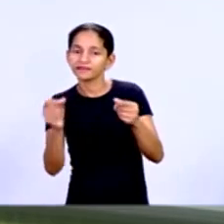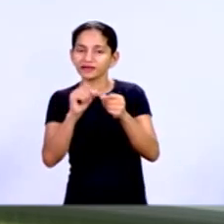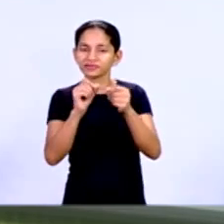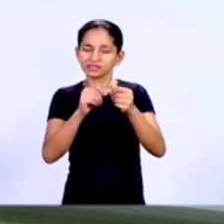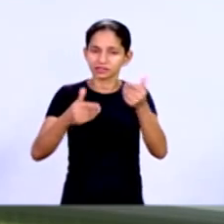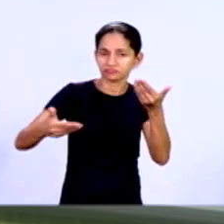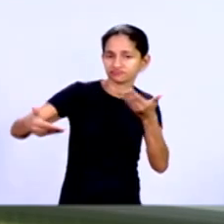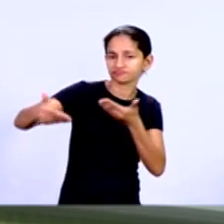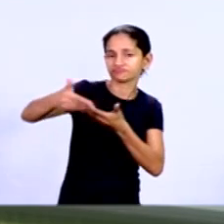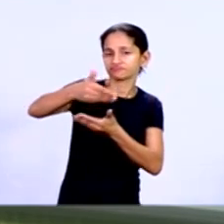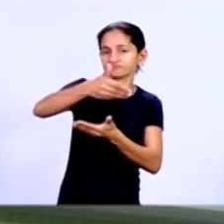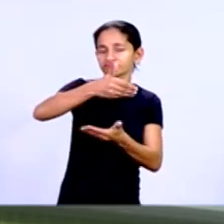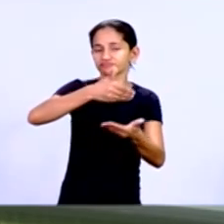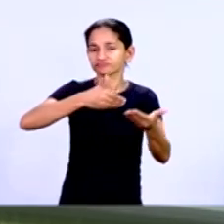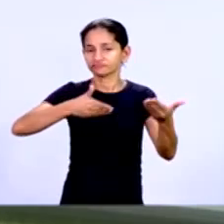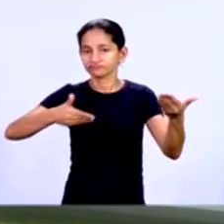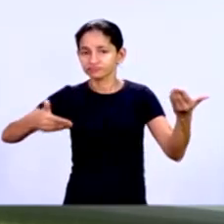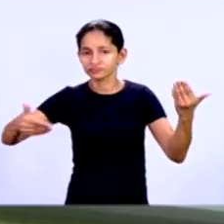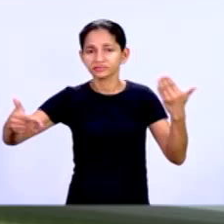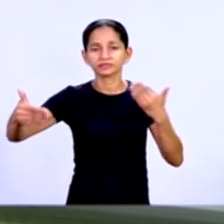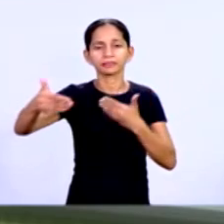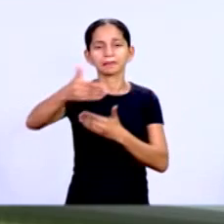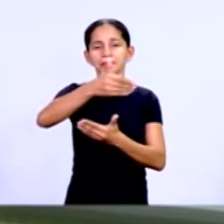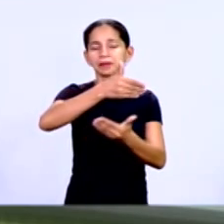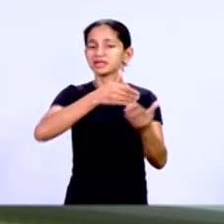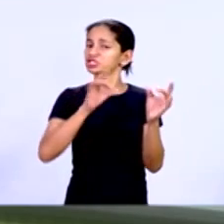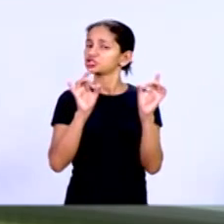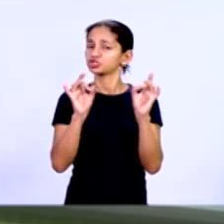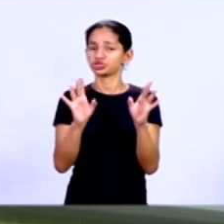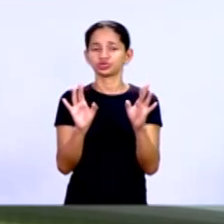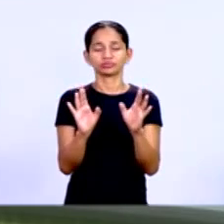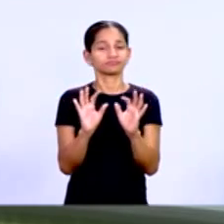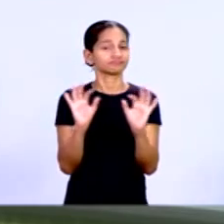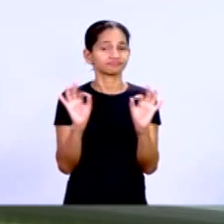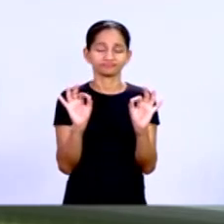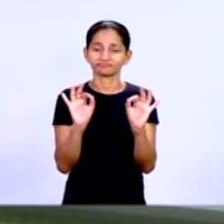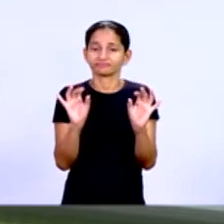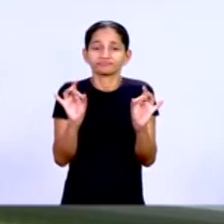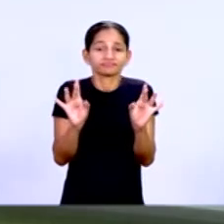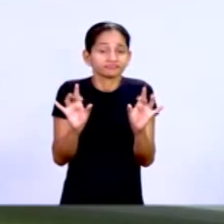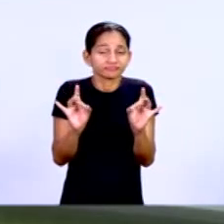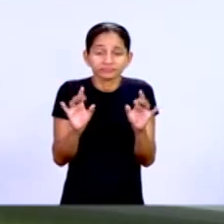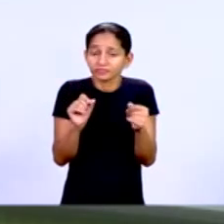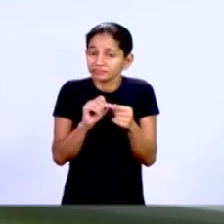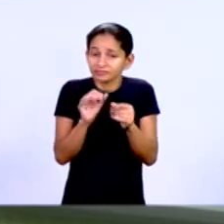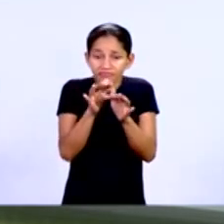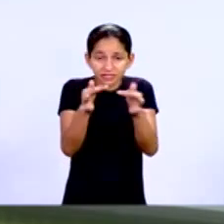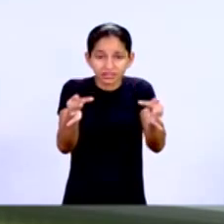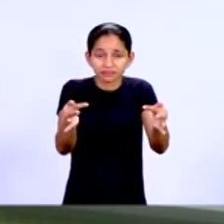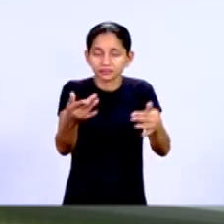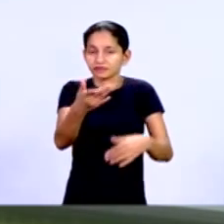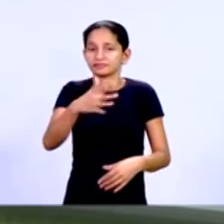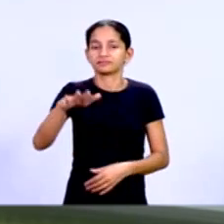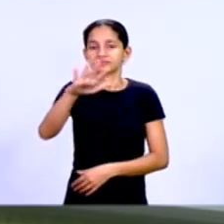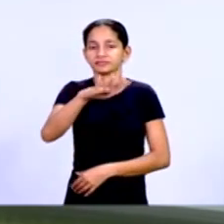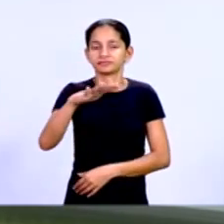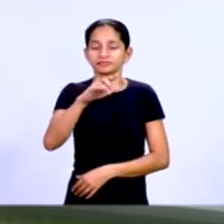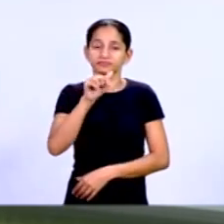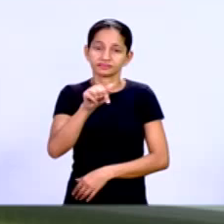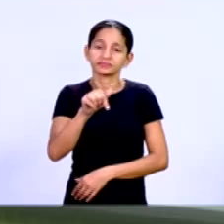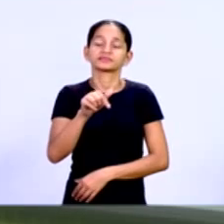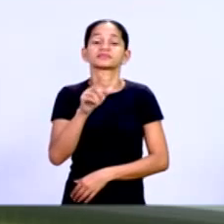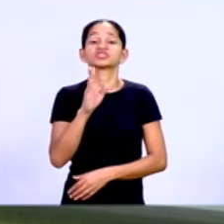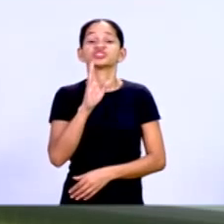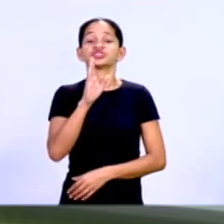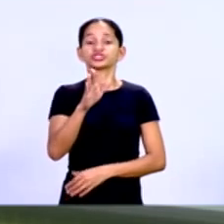os interessados em fazer a poupança, fazer o investimento daquelas empresas. Então eles vão oferecer no mercado as ações. Então ele já